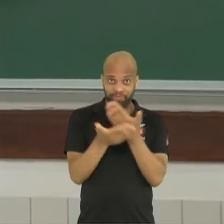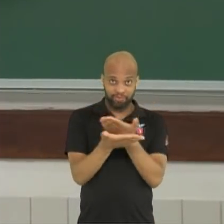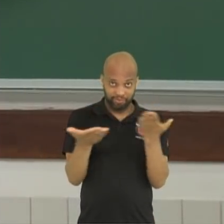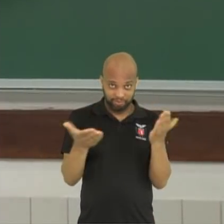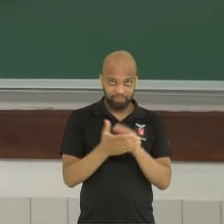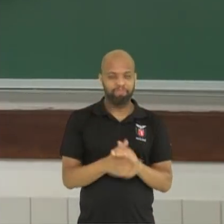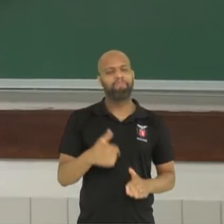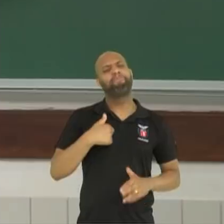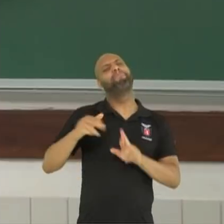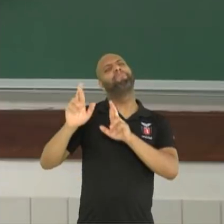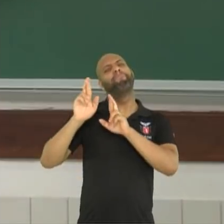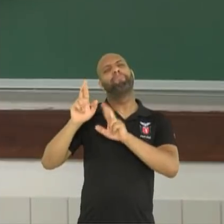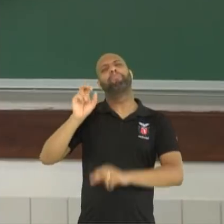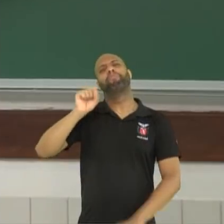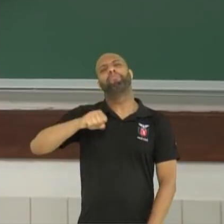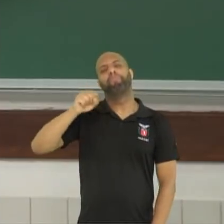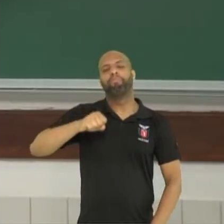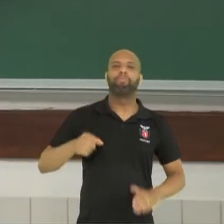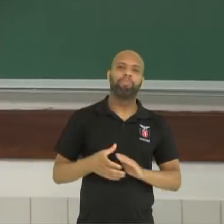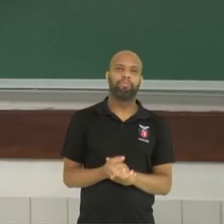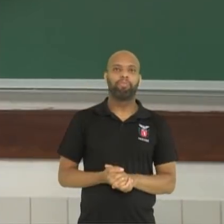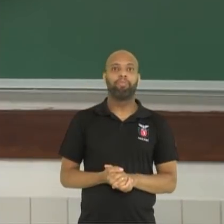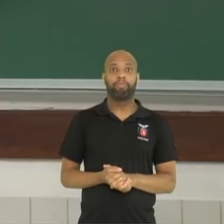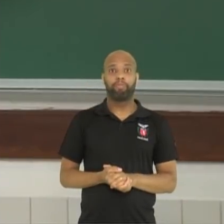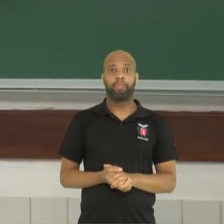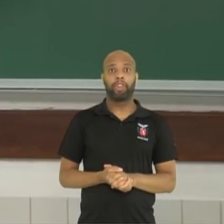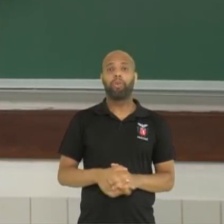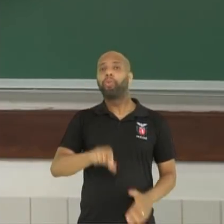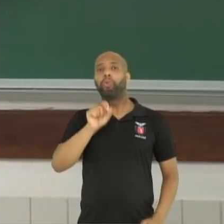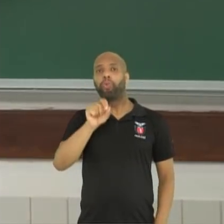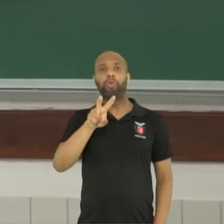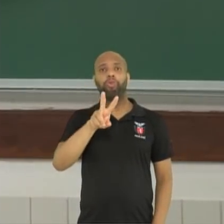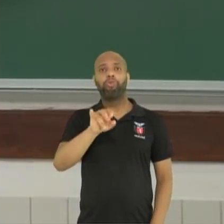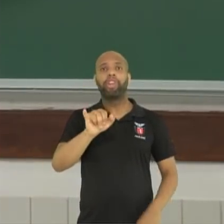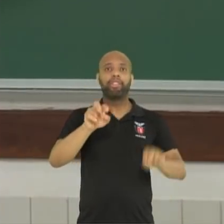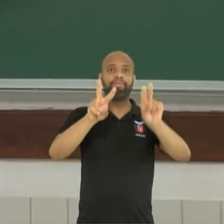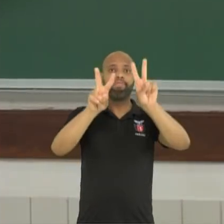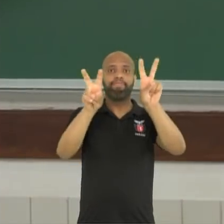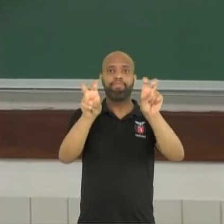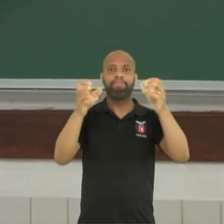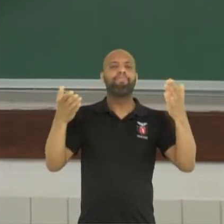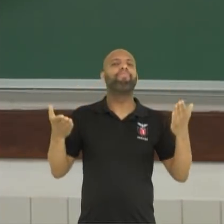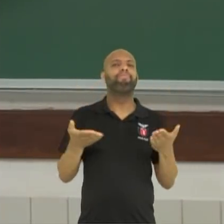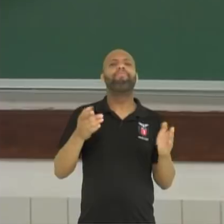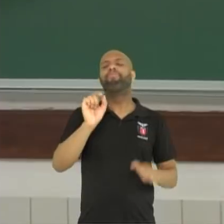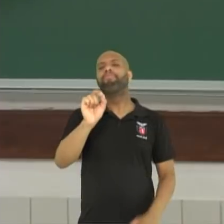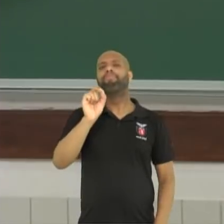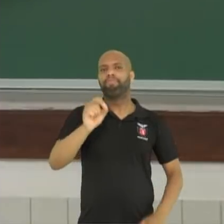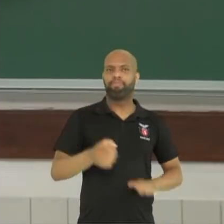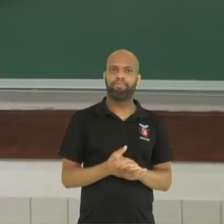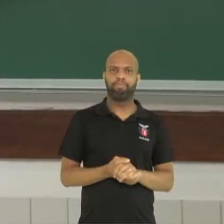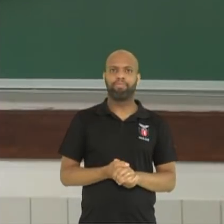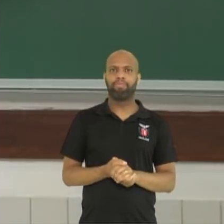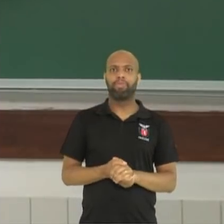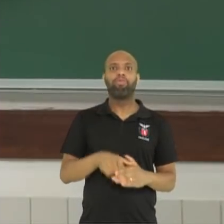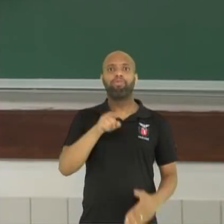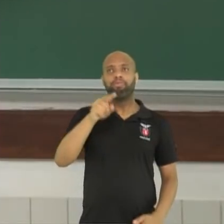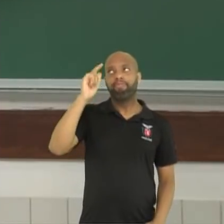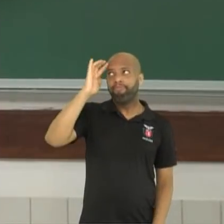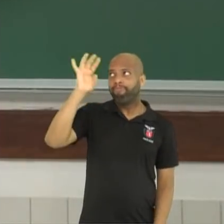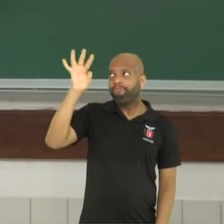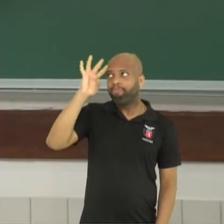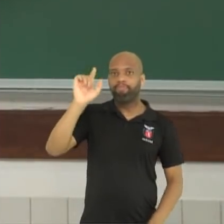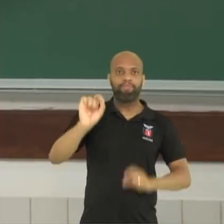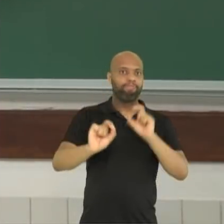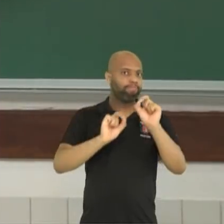vocês? Espero que sim, tá? Então, o que será que vai ser o assunto da aula de hoje, pessoal? O que vocês imaginam que